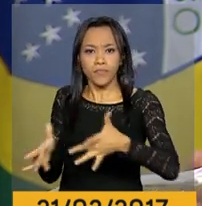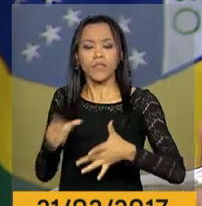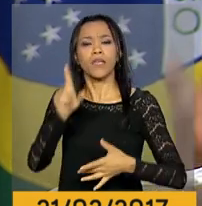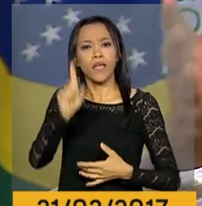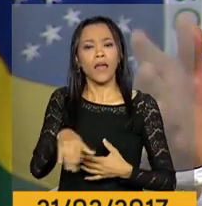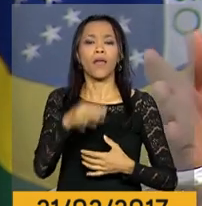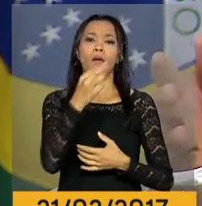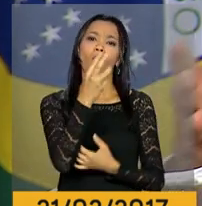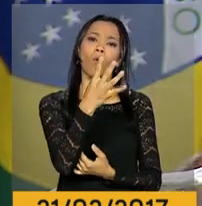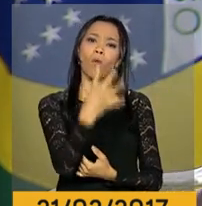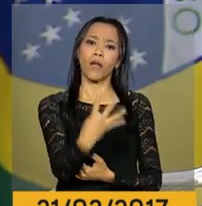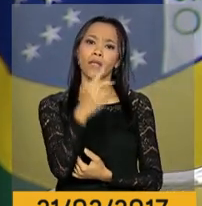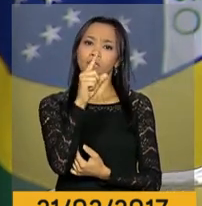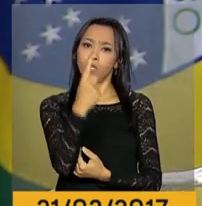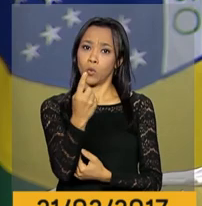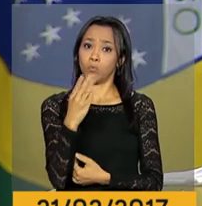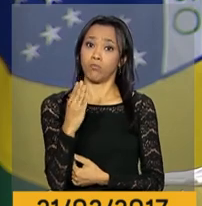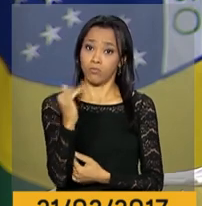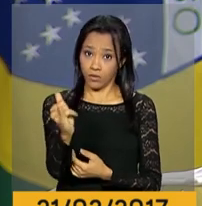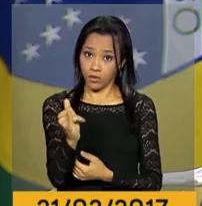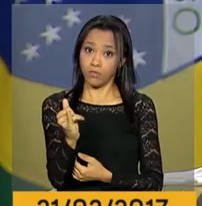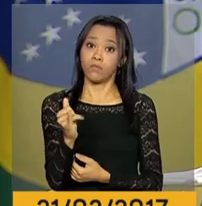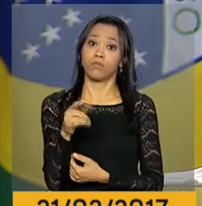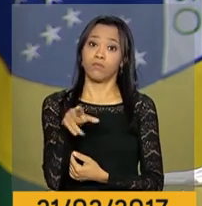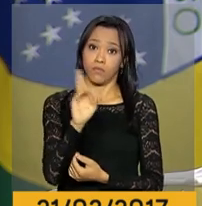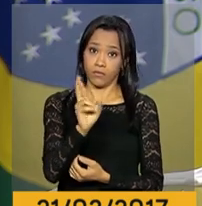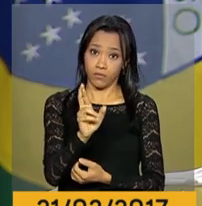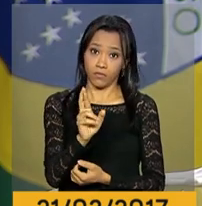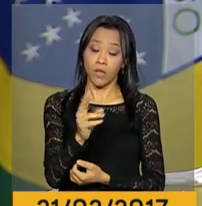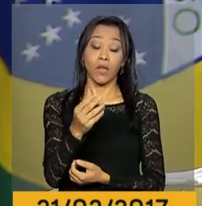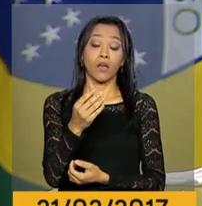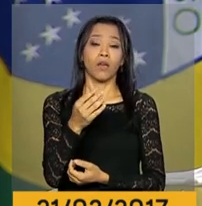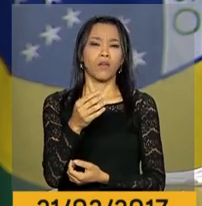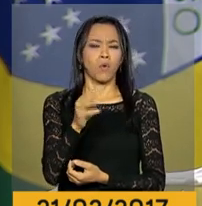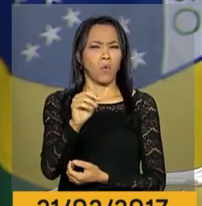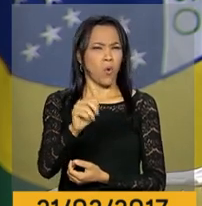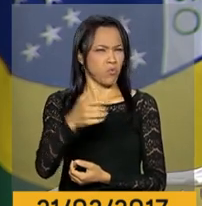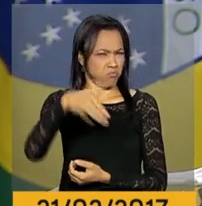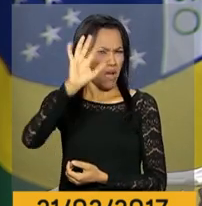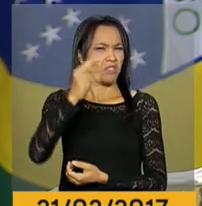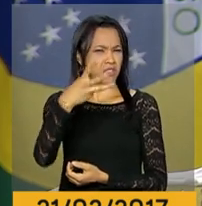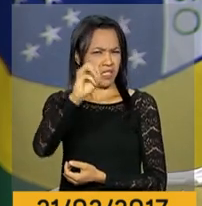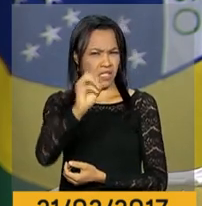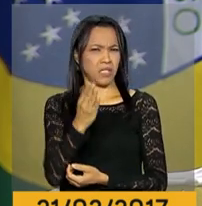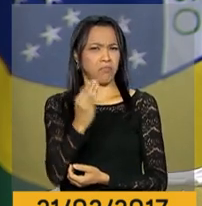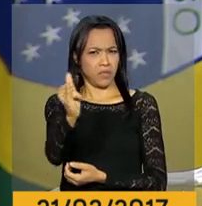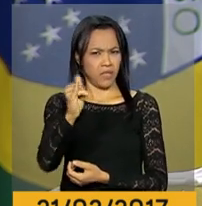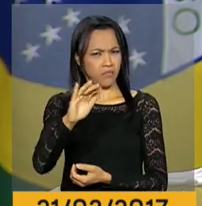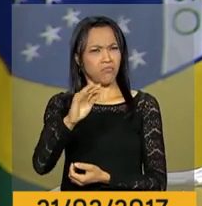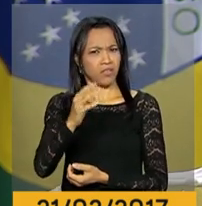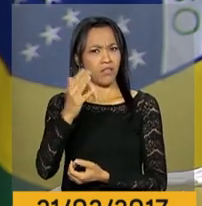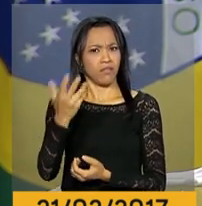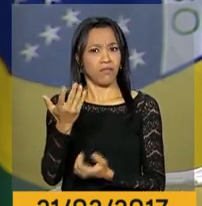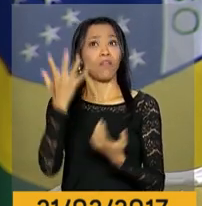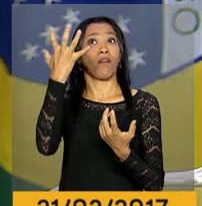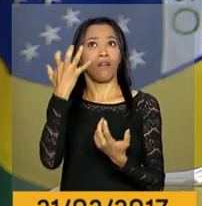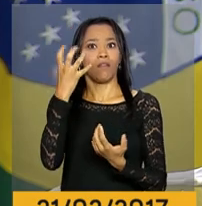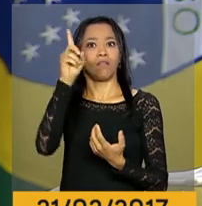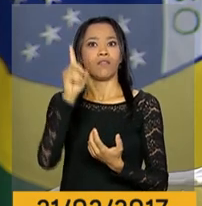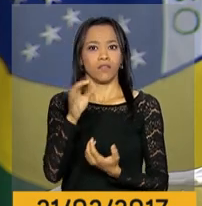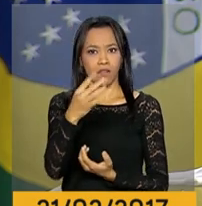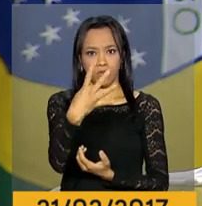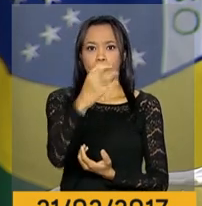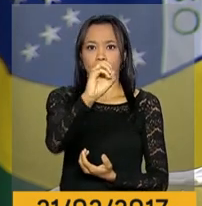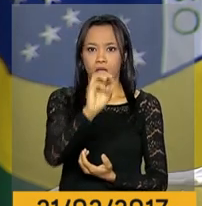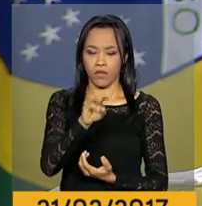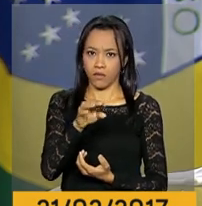né na no fundo de garantia eh talvez pelo menos uns 30 bilhões ou mais Queira Deus seja uns 40 bilhões não é que